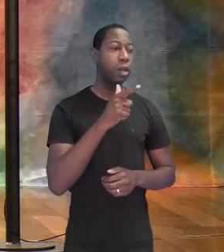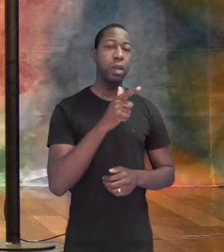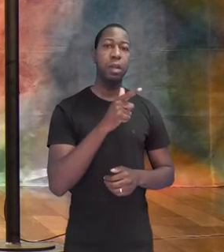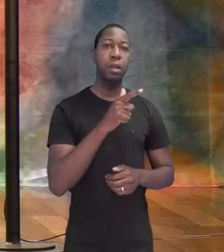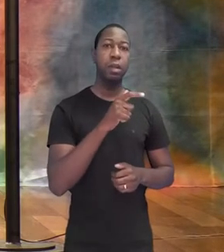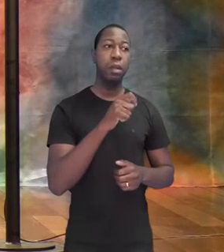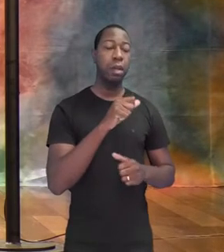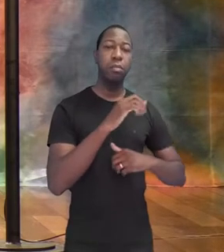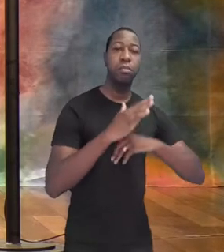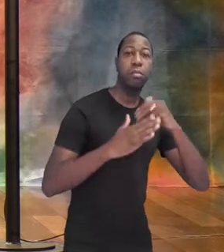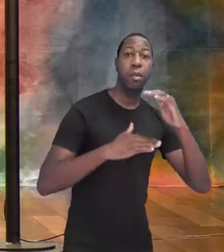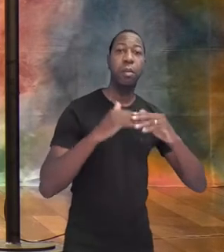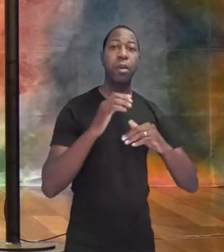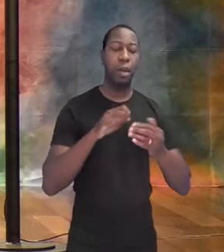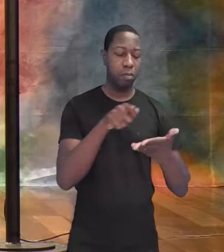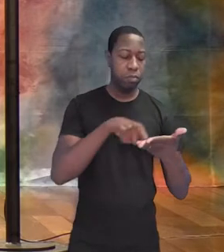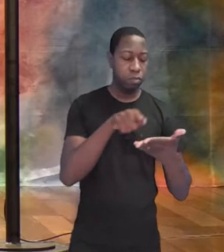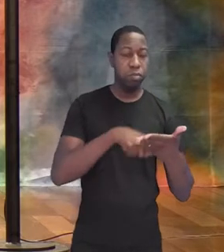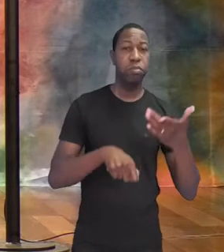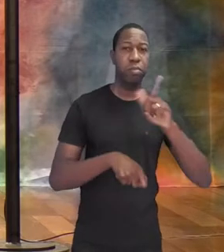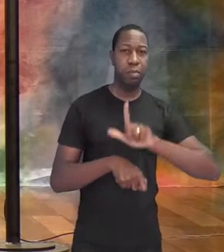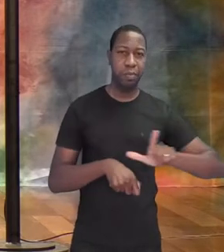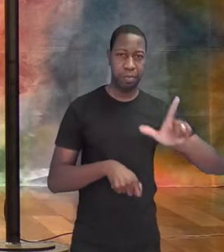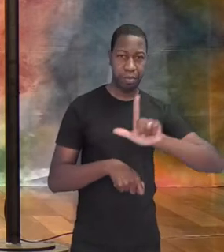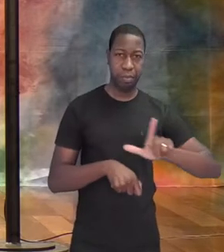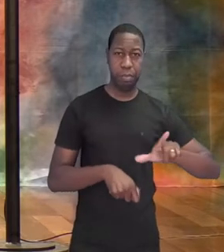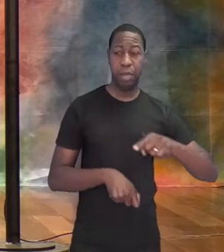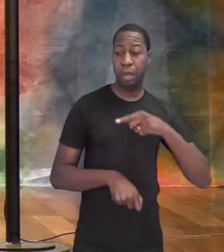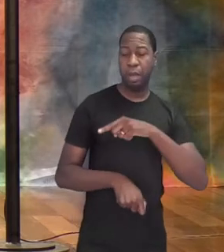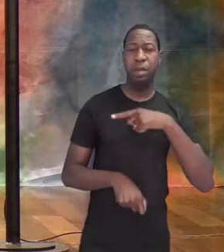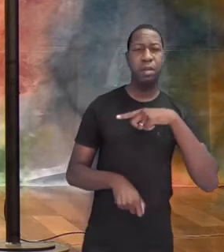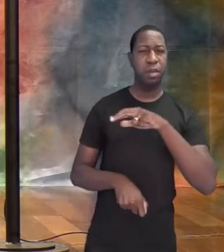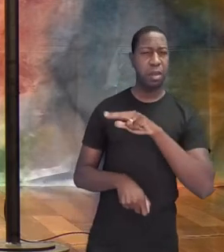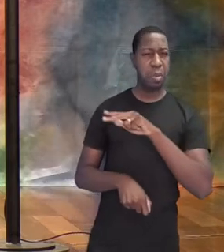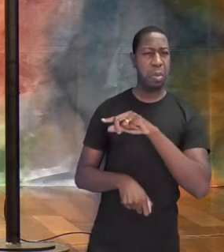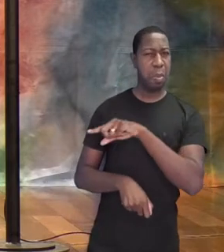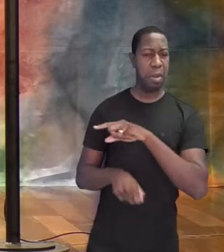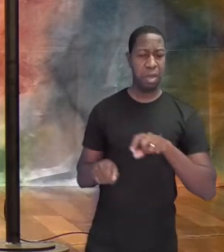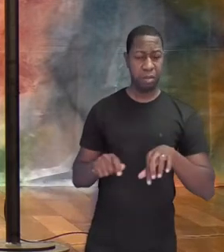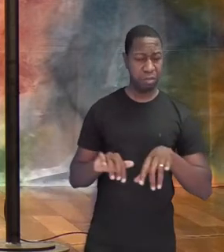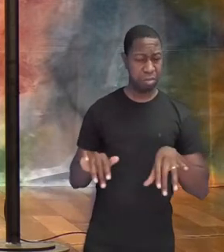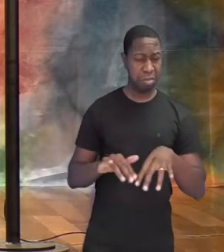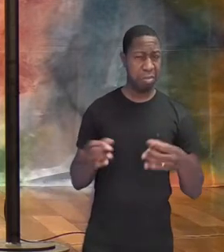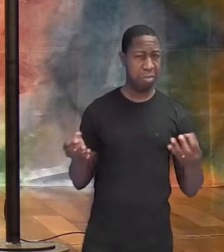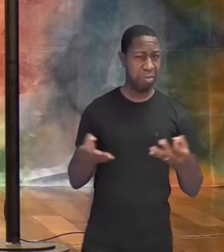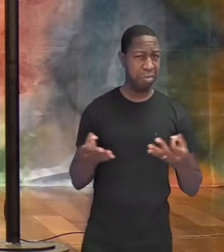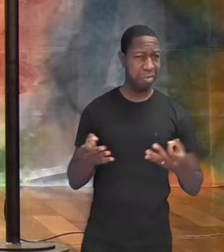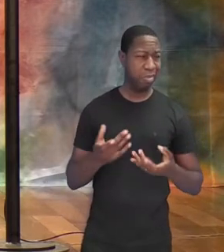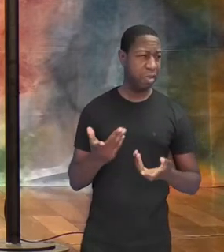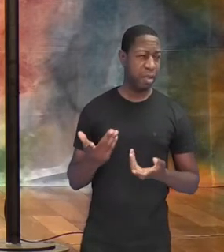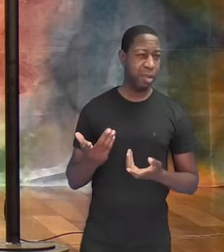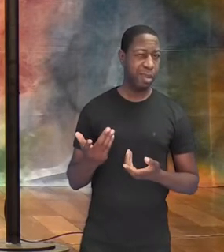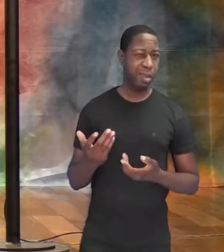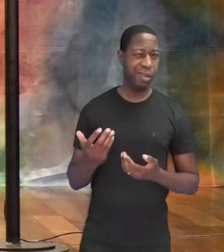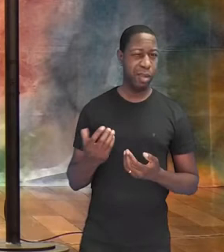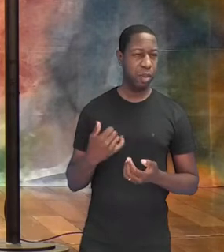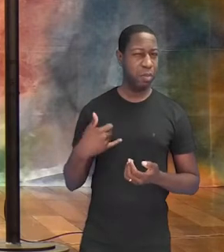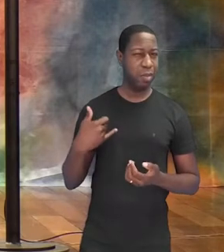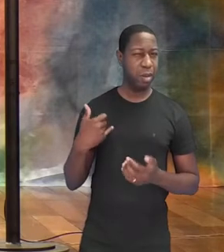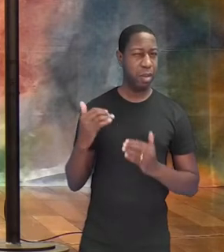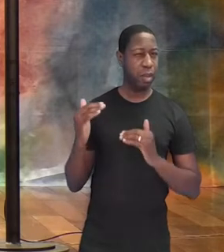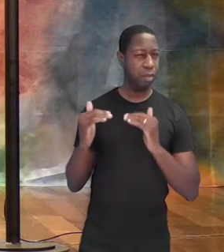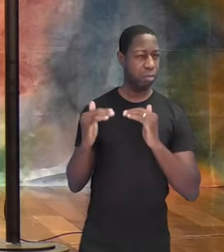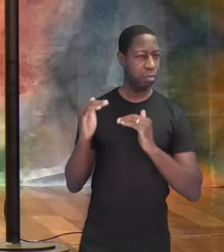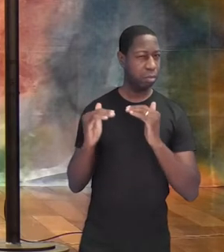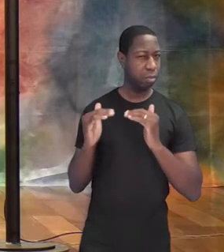para a literatura. Ele tinha um irmão que era um pianista, assim, um virtuoso e tal, um pouco mais novo